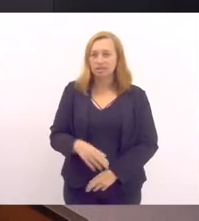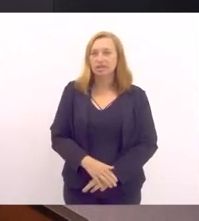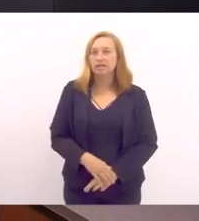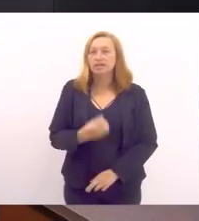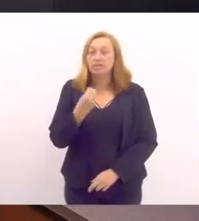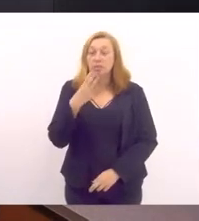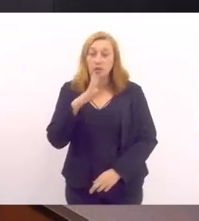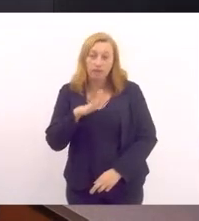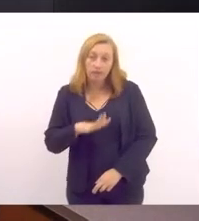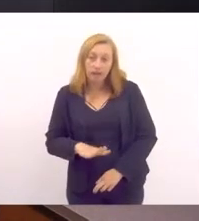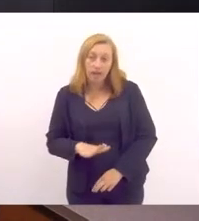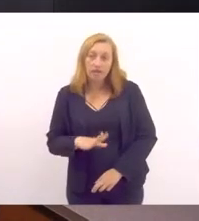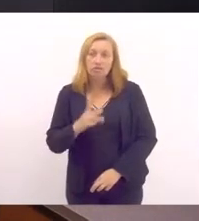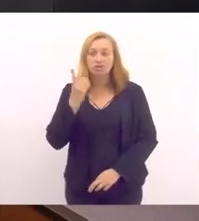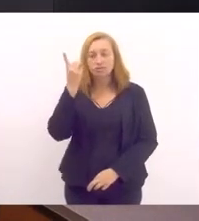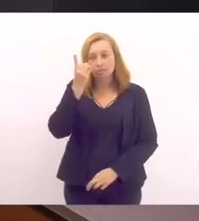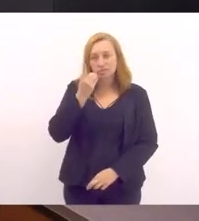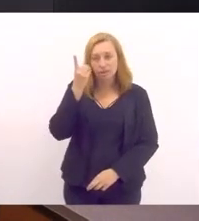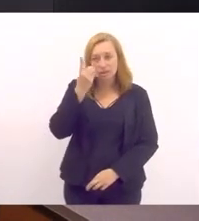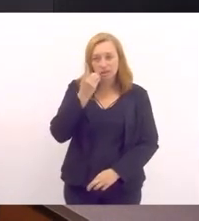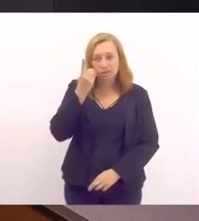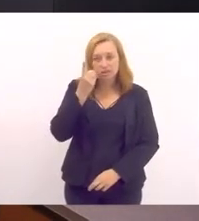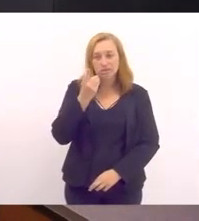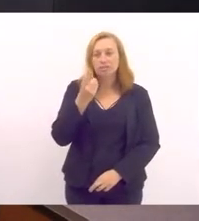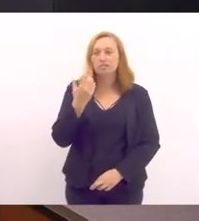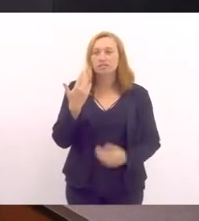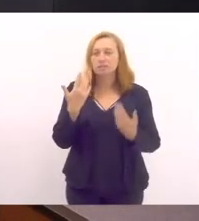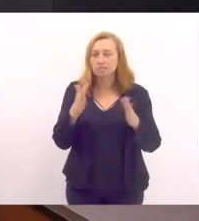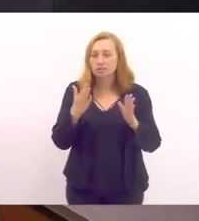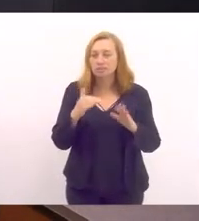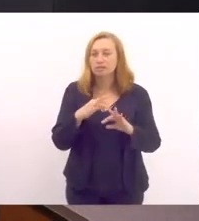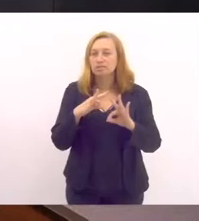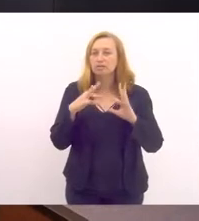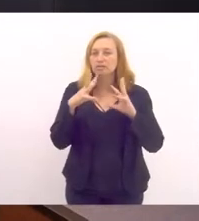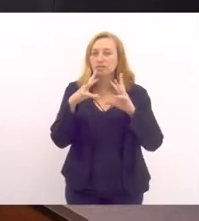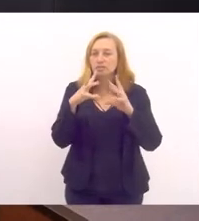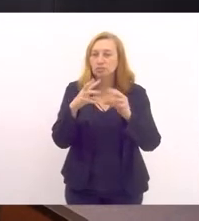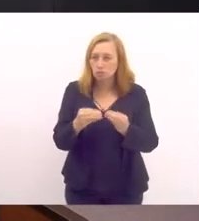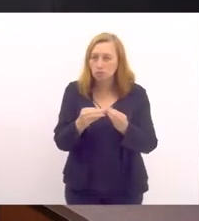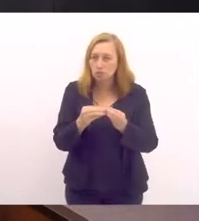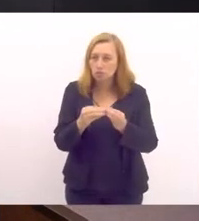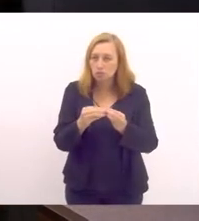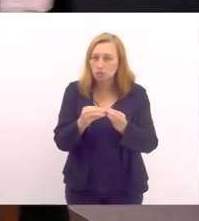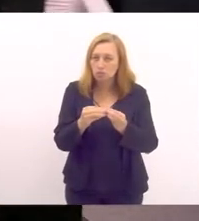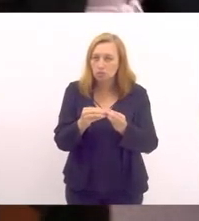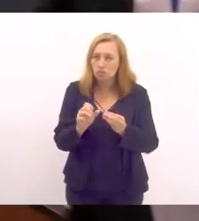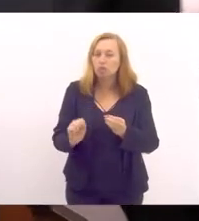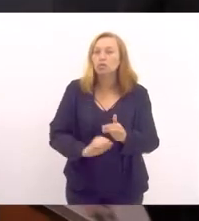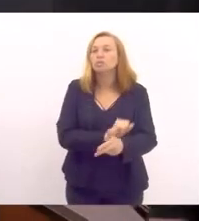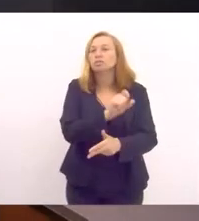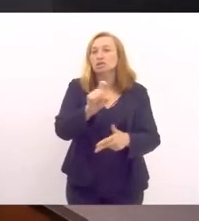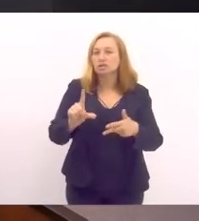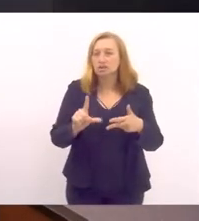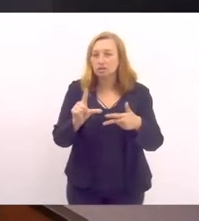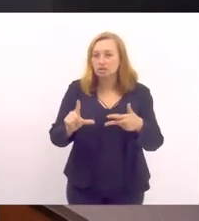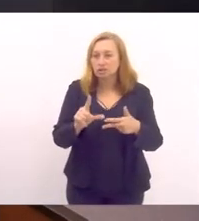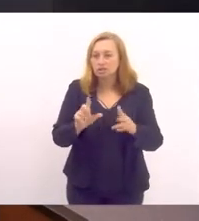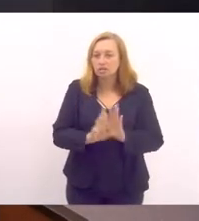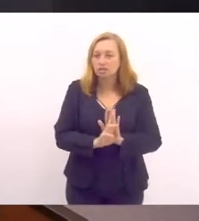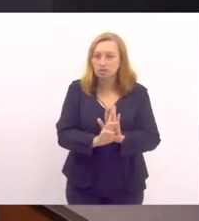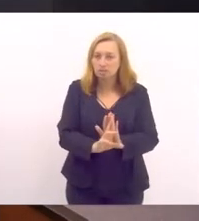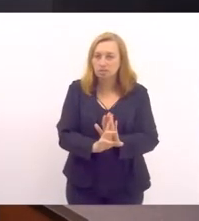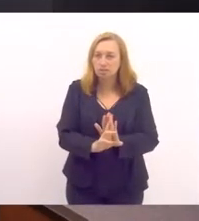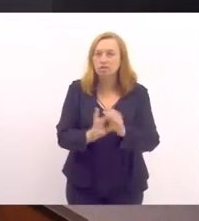Boa tarde, deputada. Cumprimento a todo o poder legislativo aqui representado